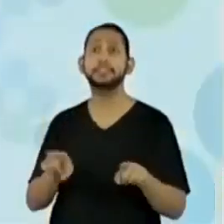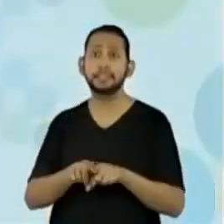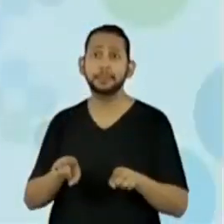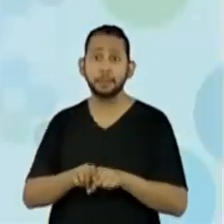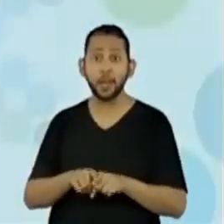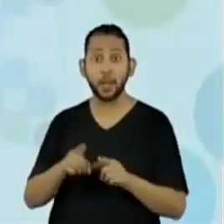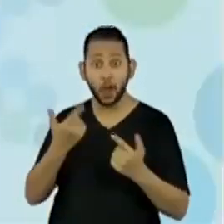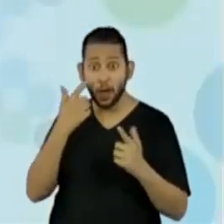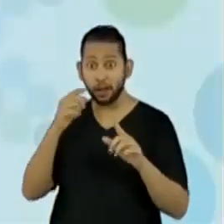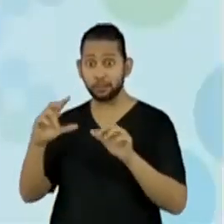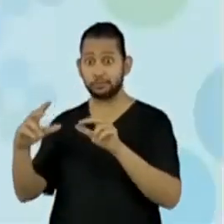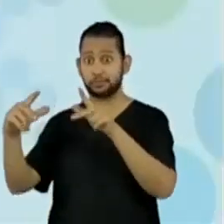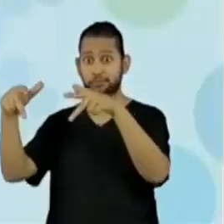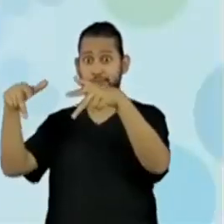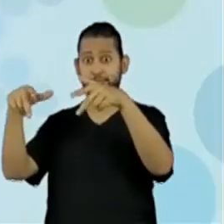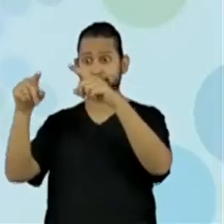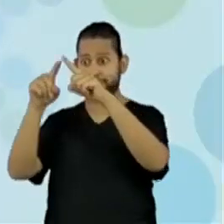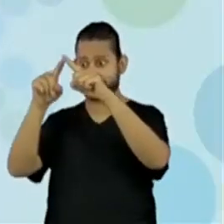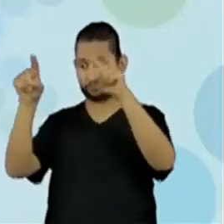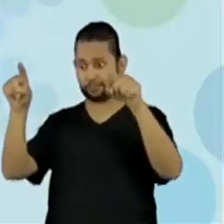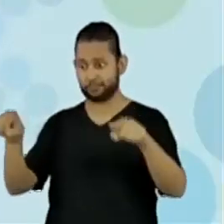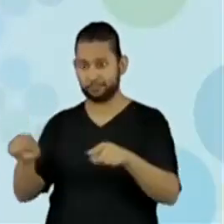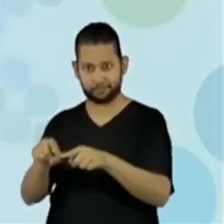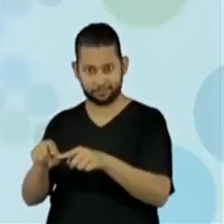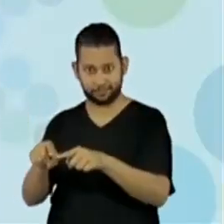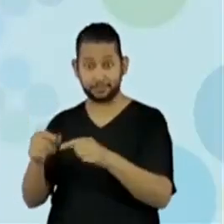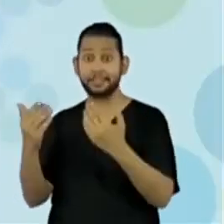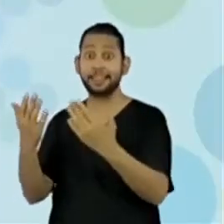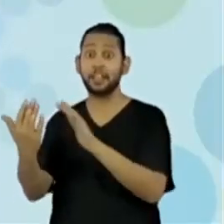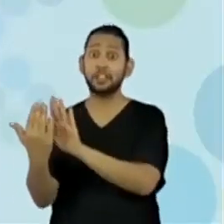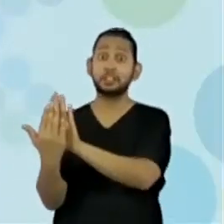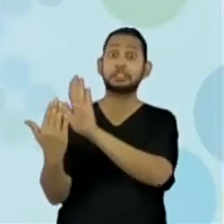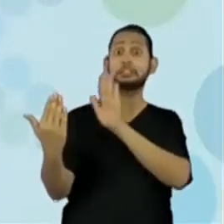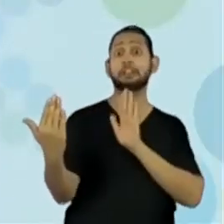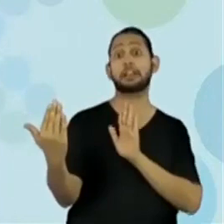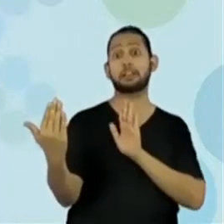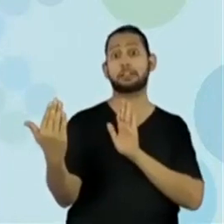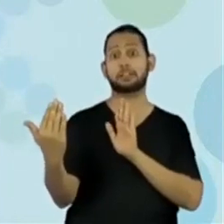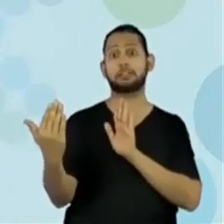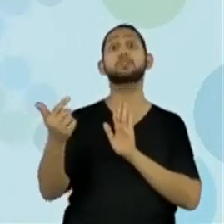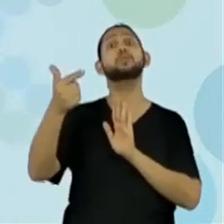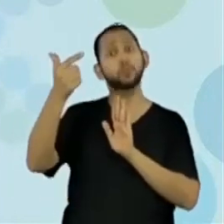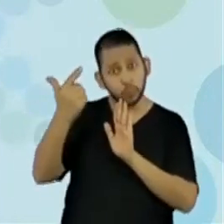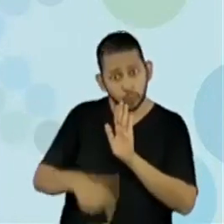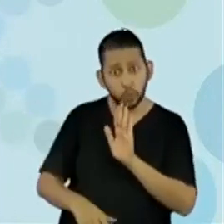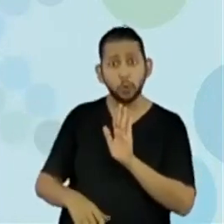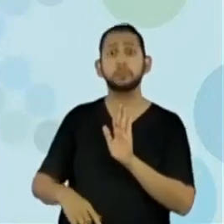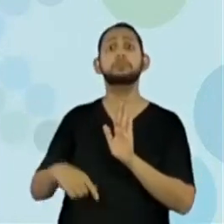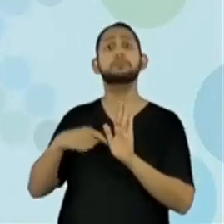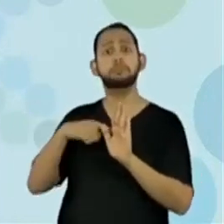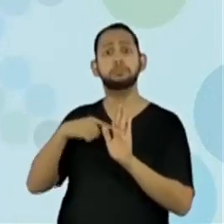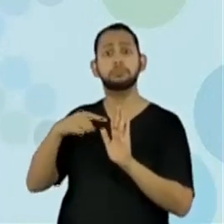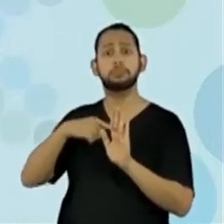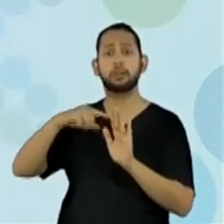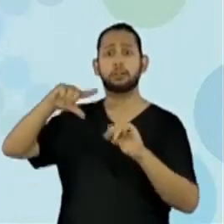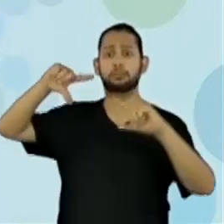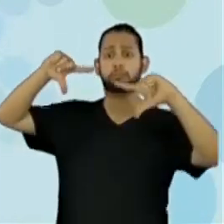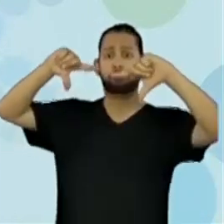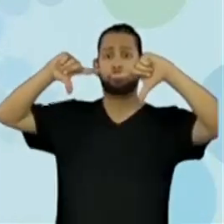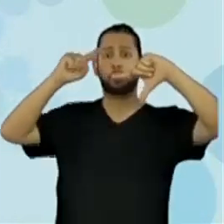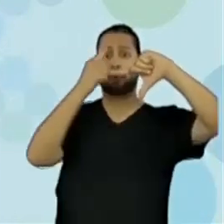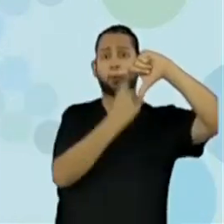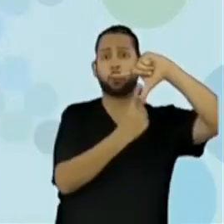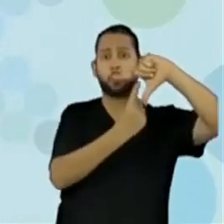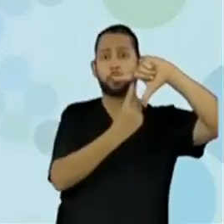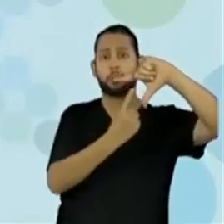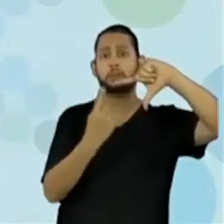aqui 4. Aí eu vou ter a parte de baixo, que é aqui, ó. Eu vou contar